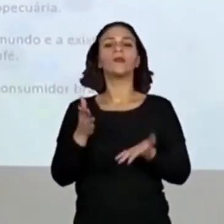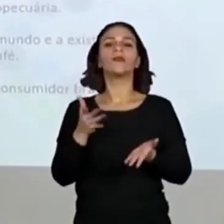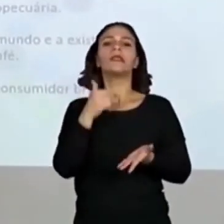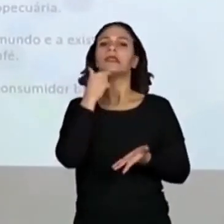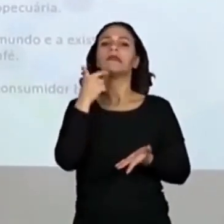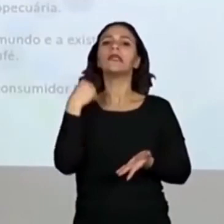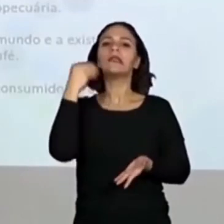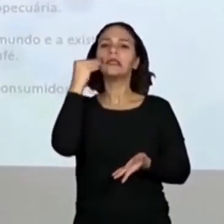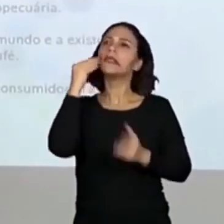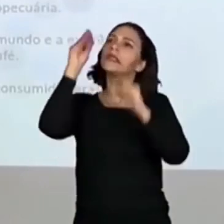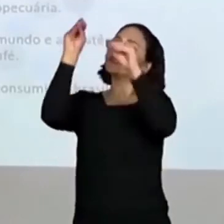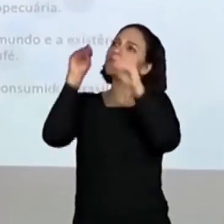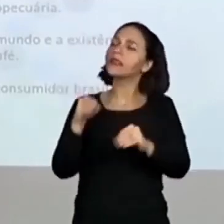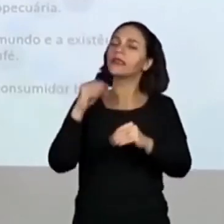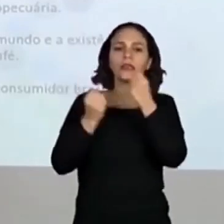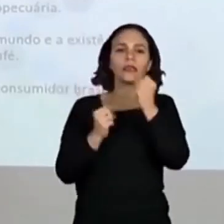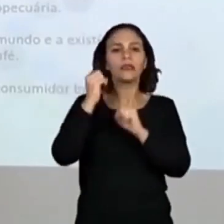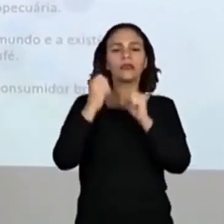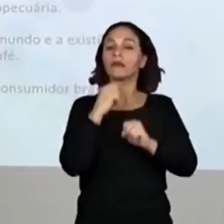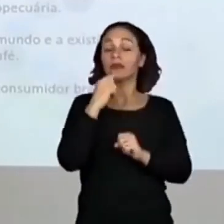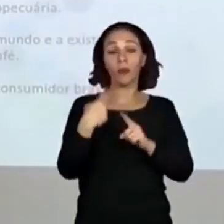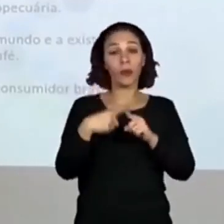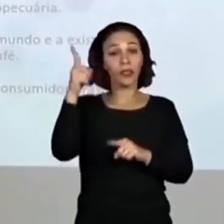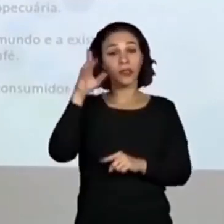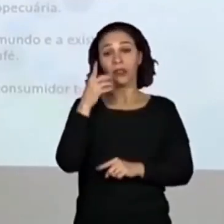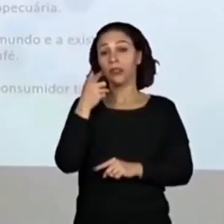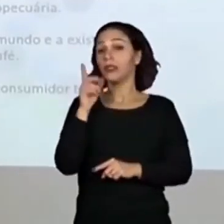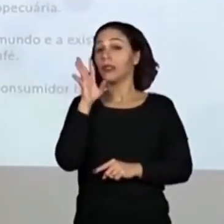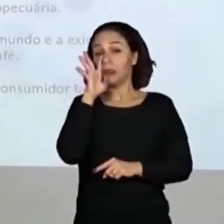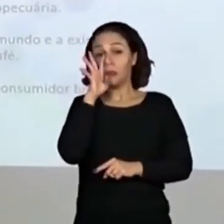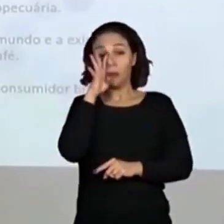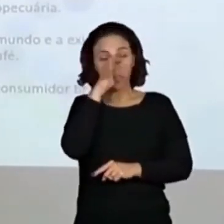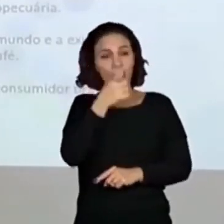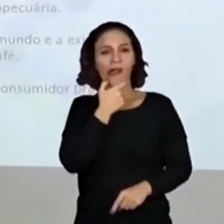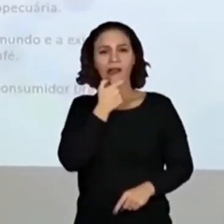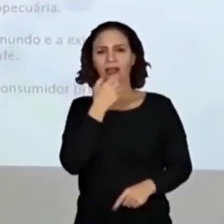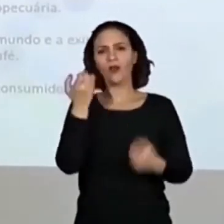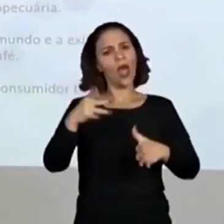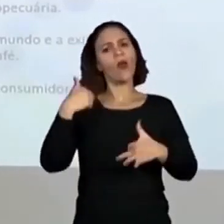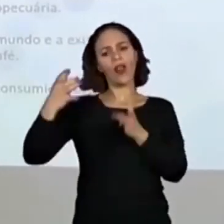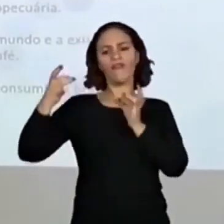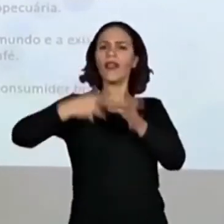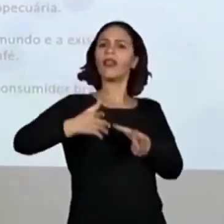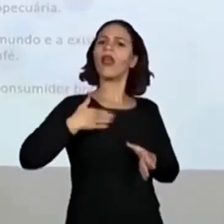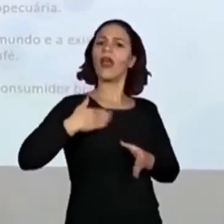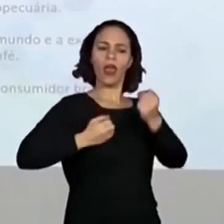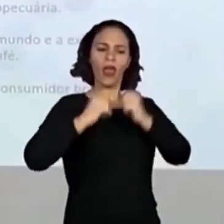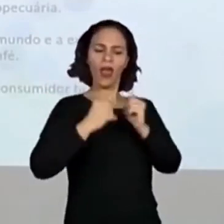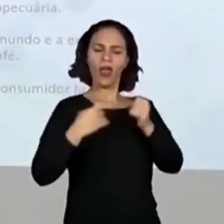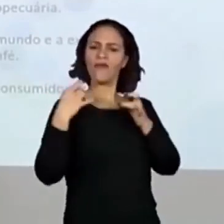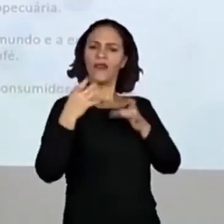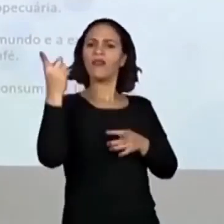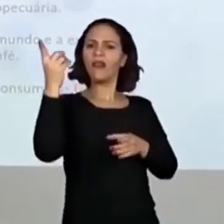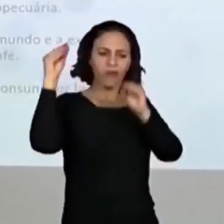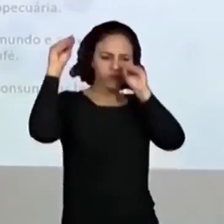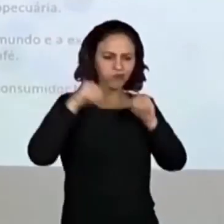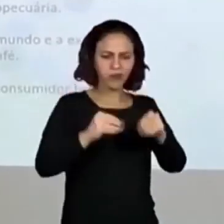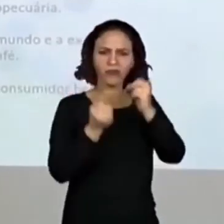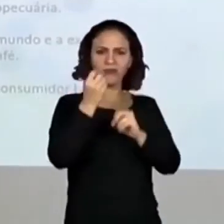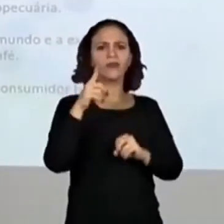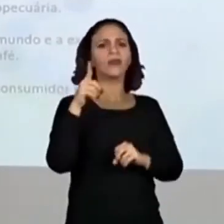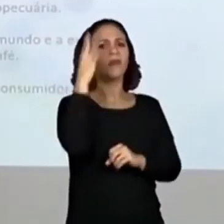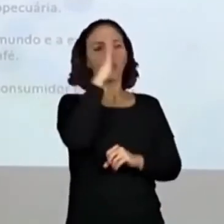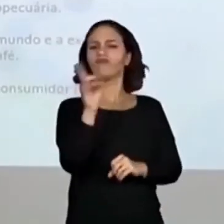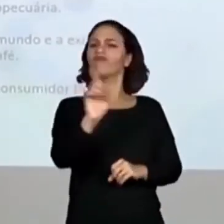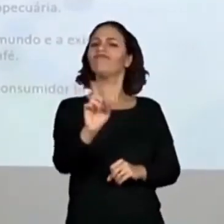a indústria para cá, porque principalmente a Inglaterra era contra, né? Porque eles queriam vender os produtos industrializados deles. E o 3,